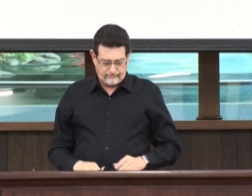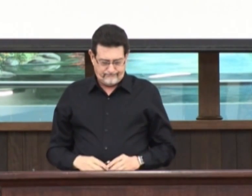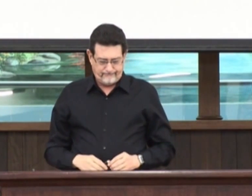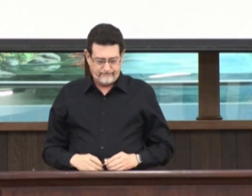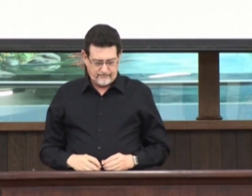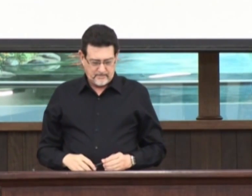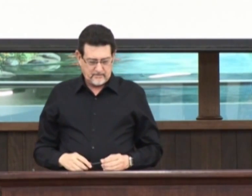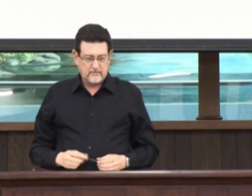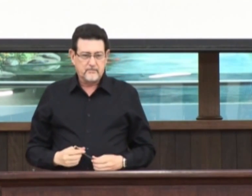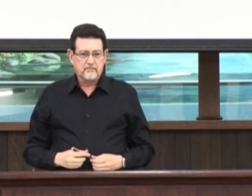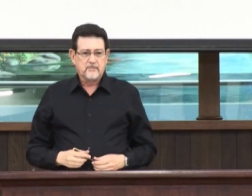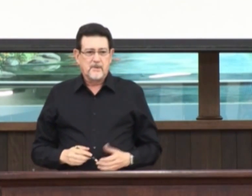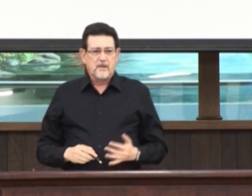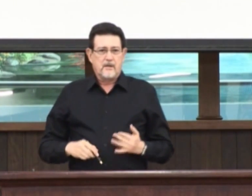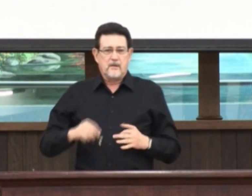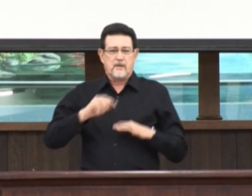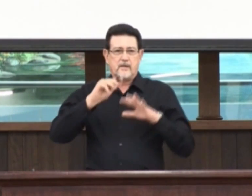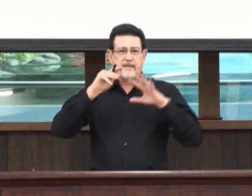mundo